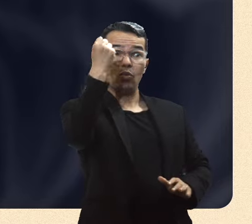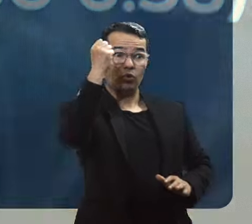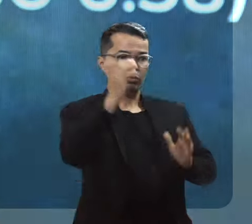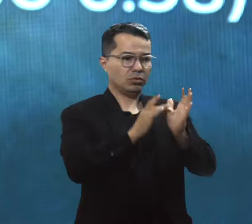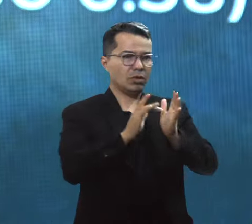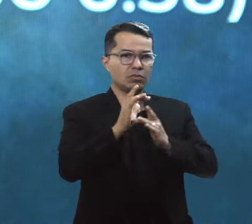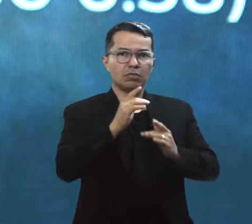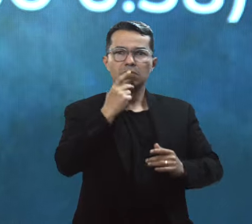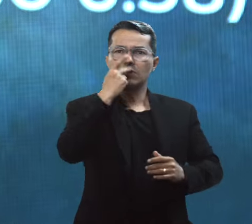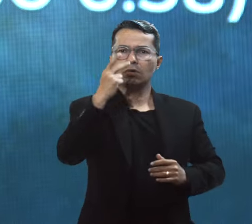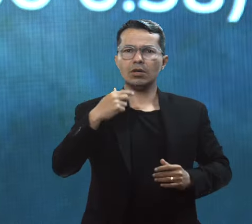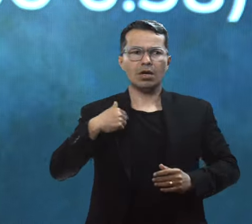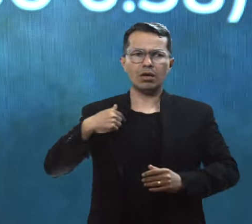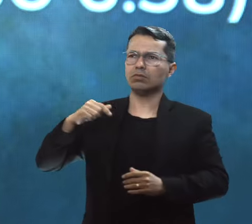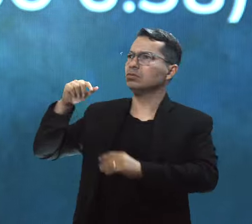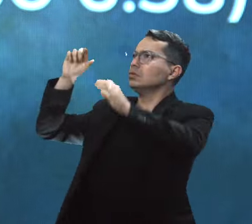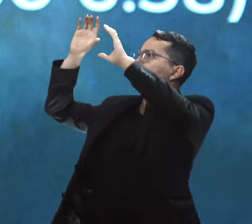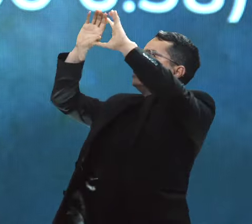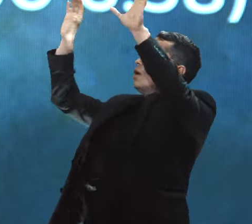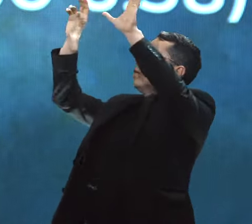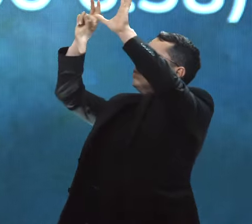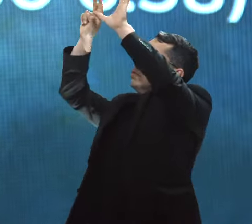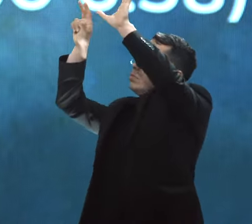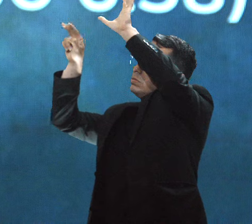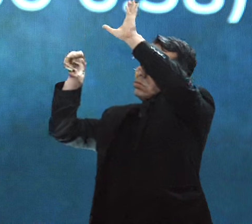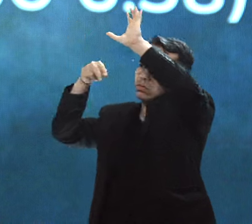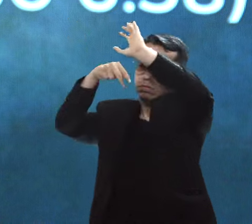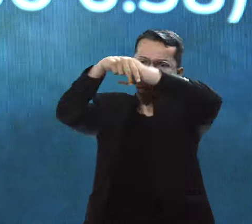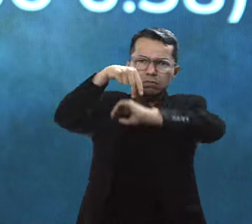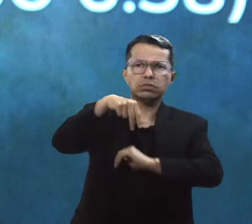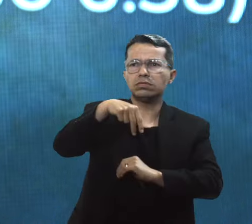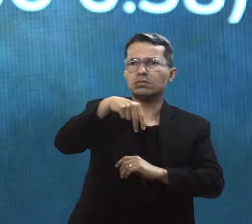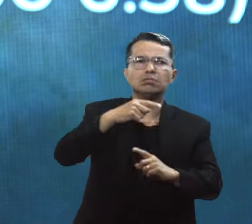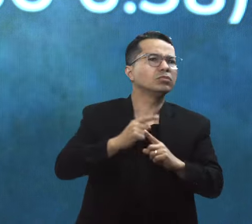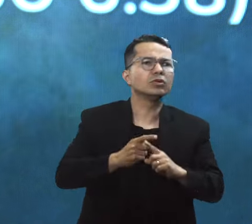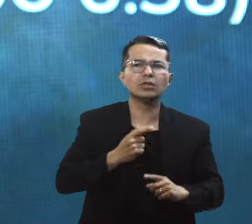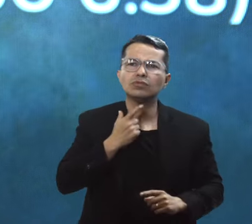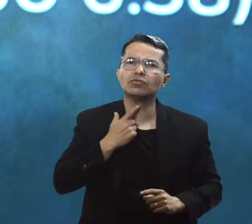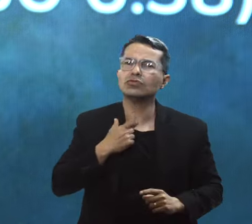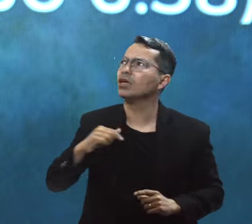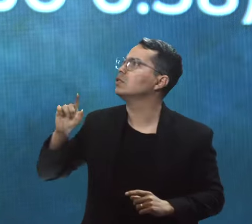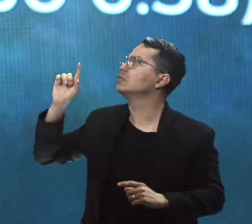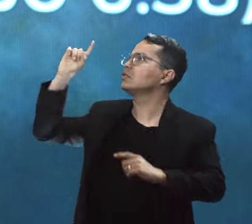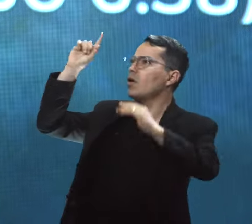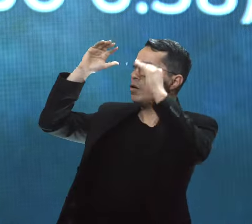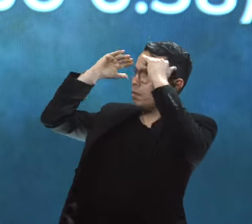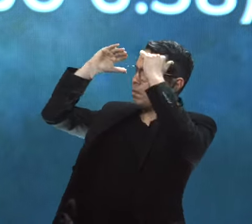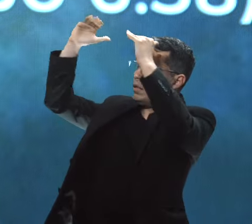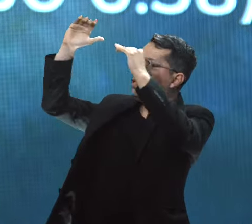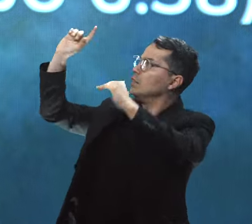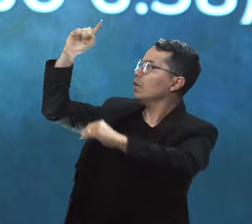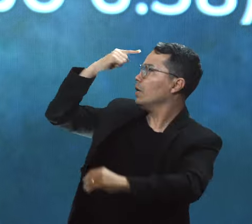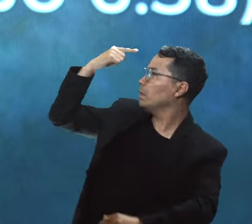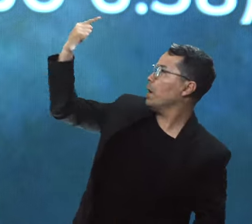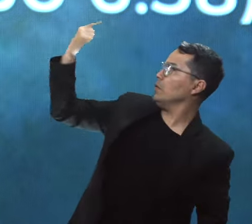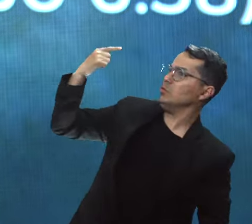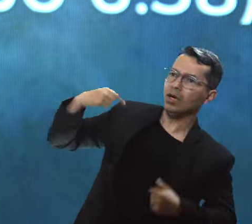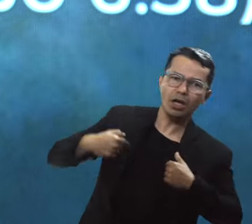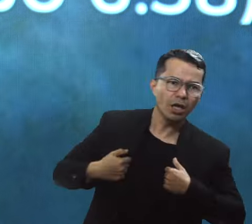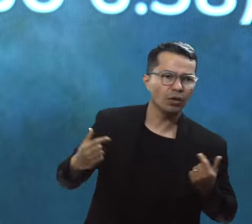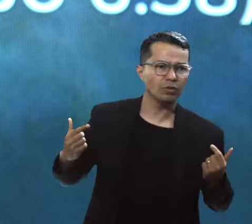mas para fazer a vontade daquele que me enviou. Você está vivendo para